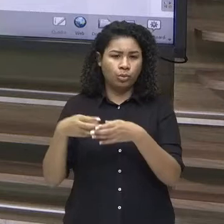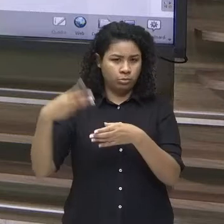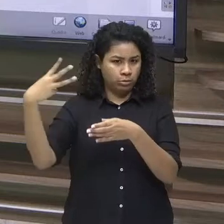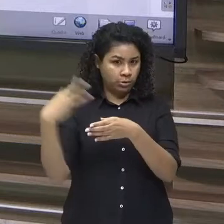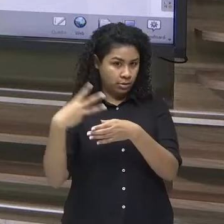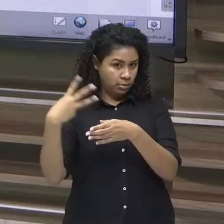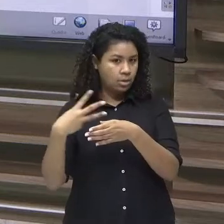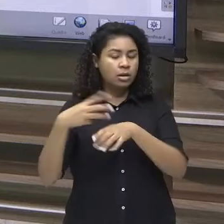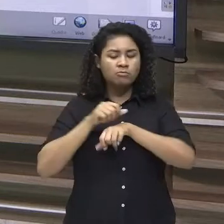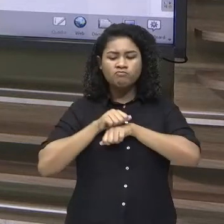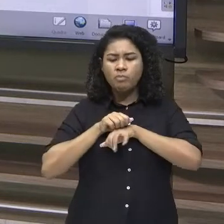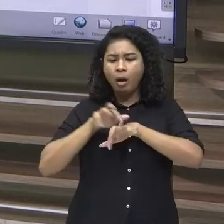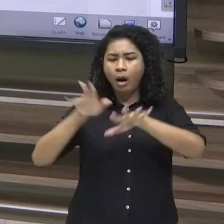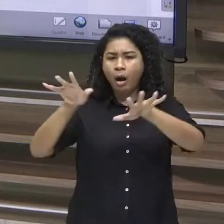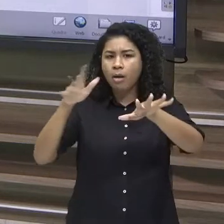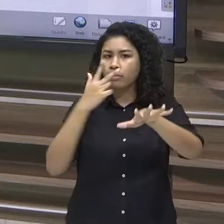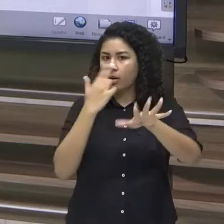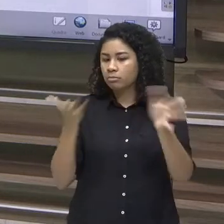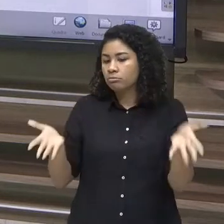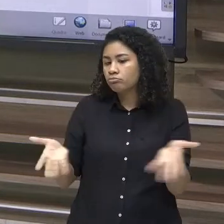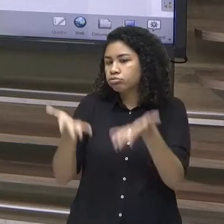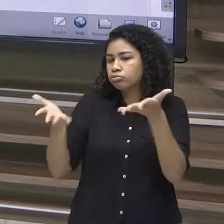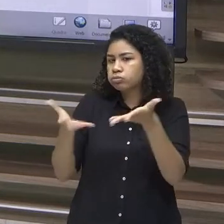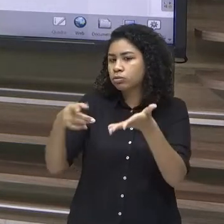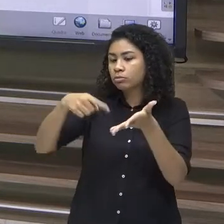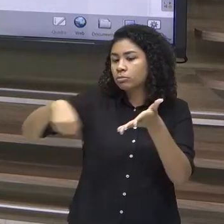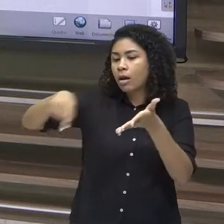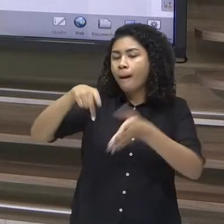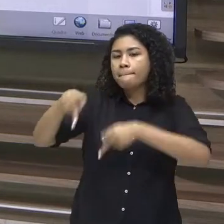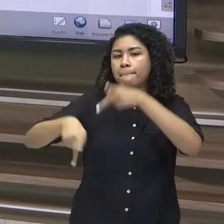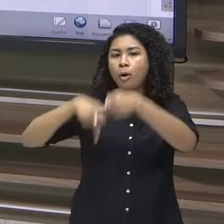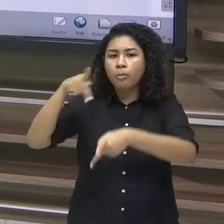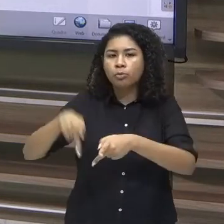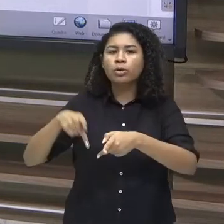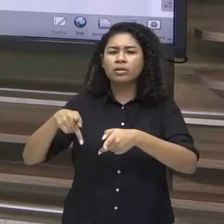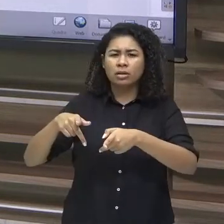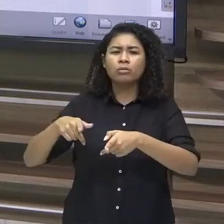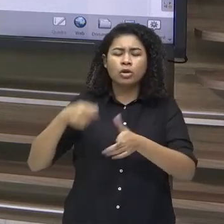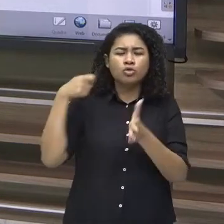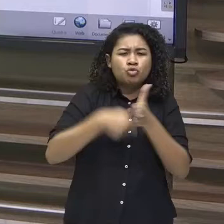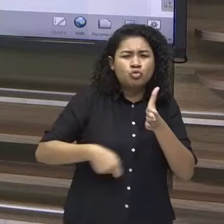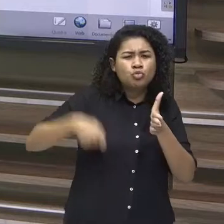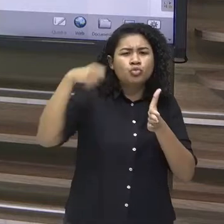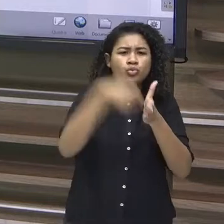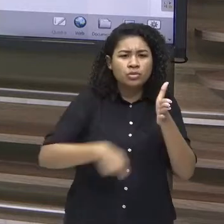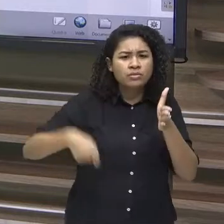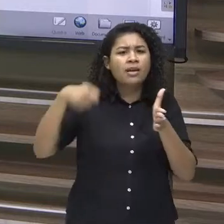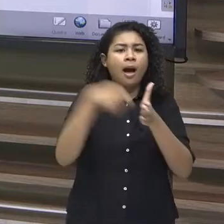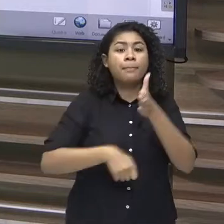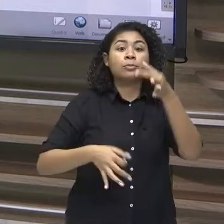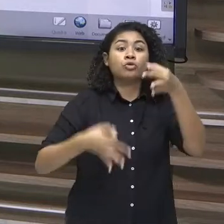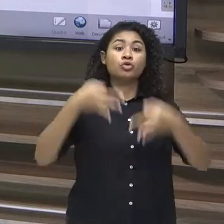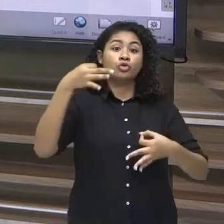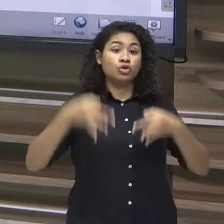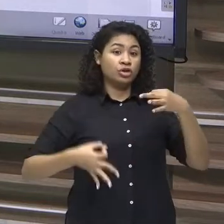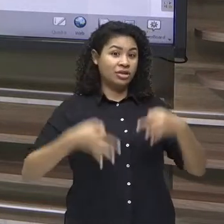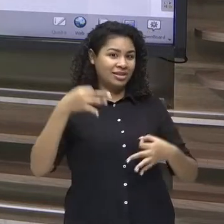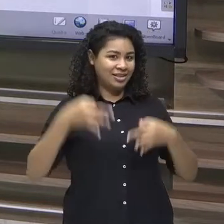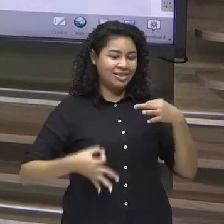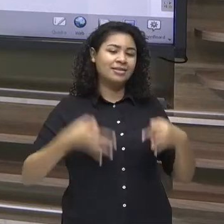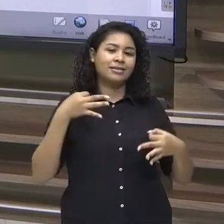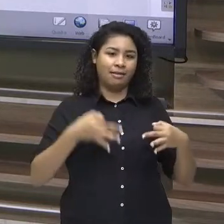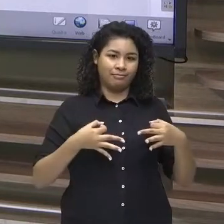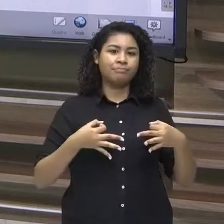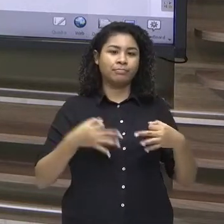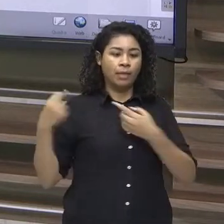instigar o povo a ir atrás de mudanças sociais, a ir atrás de uma sociedade mais justa, que não era pautada em privilégios